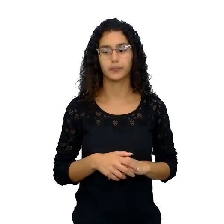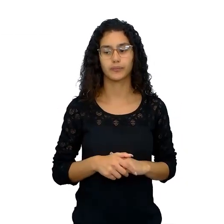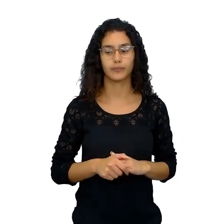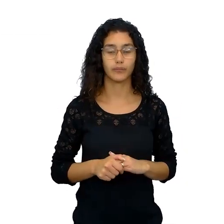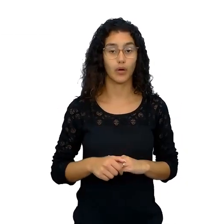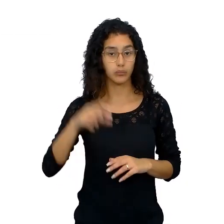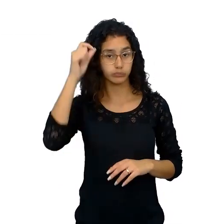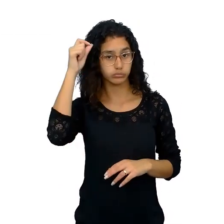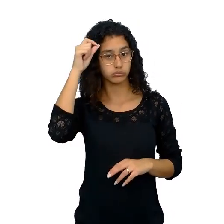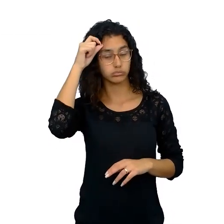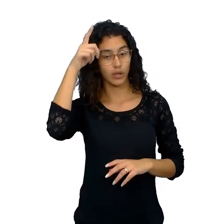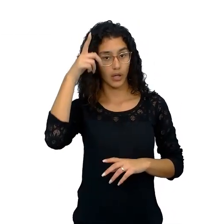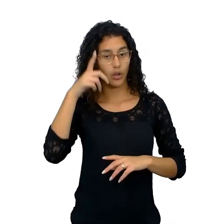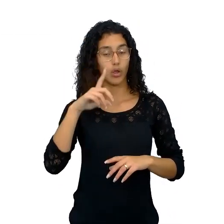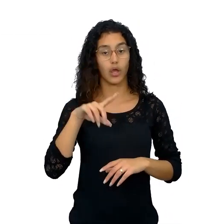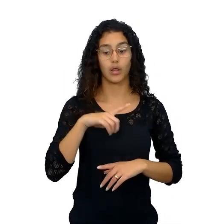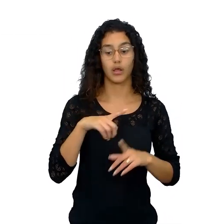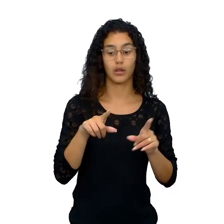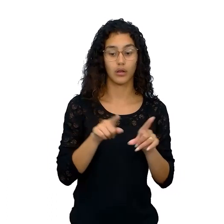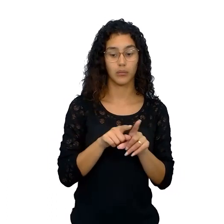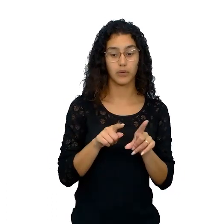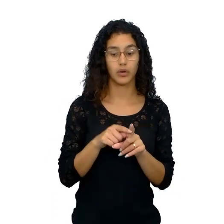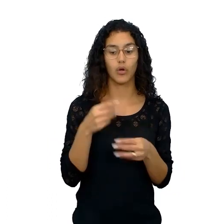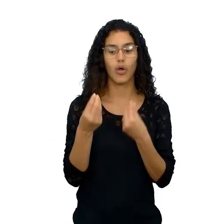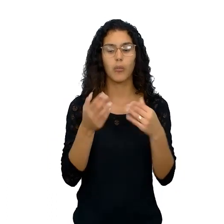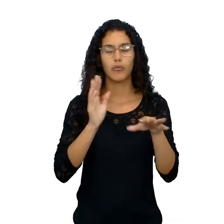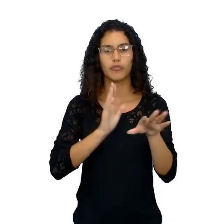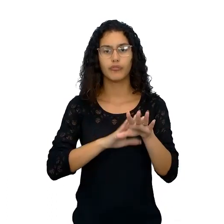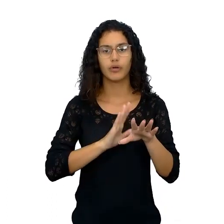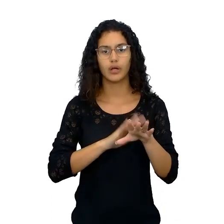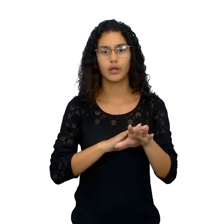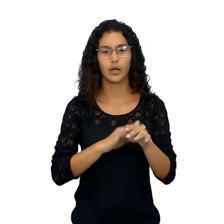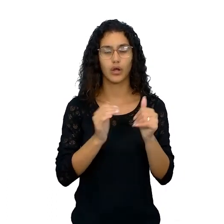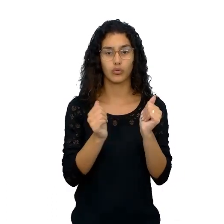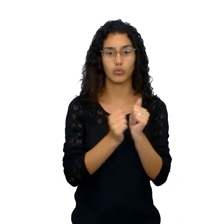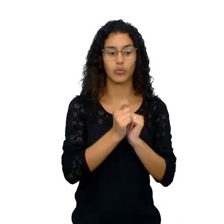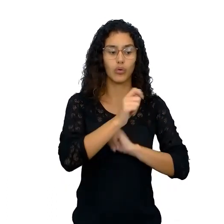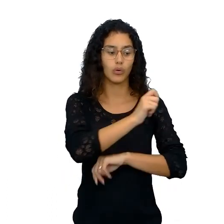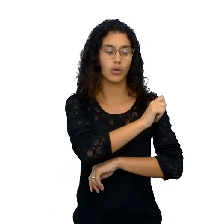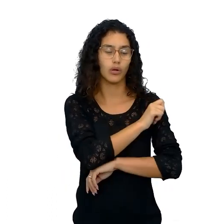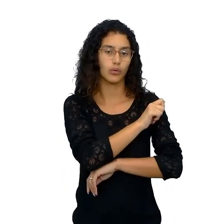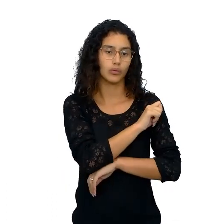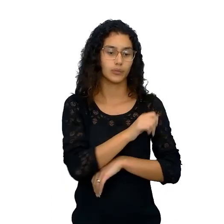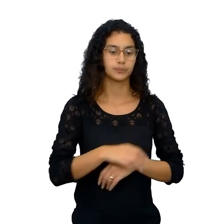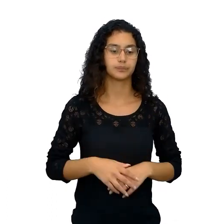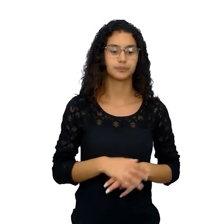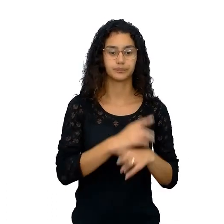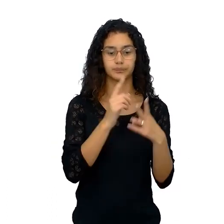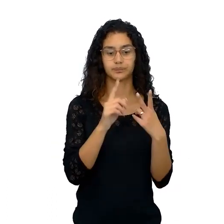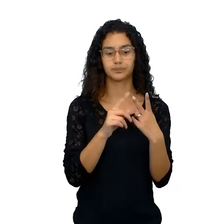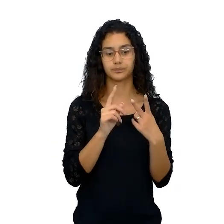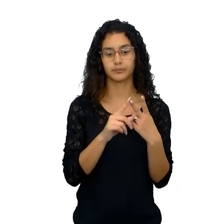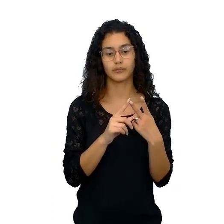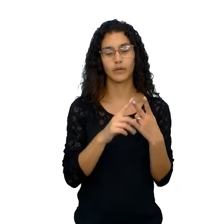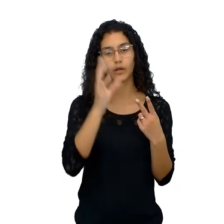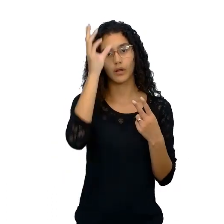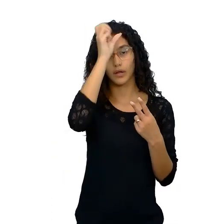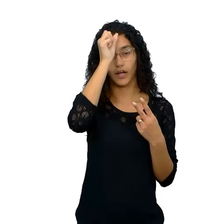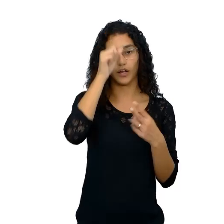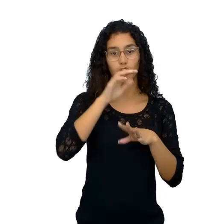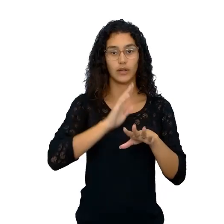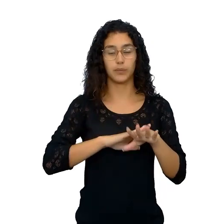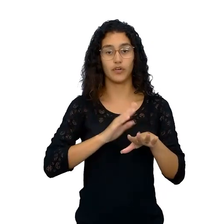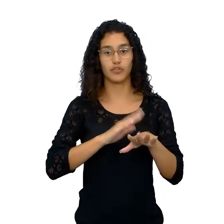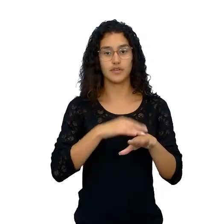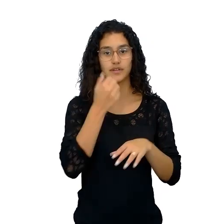Esses conhecimentos conceituais e teóricos, como que eu trabalhei isso com os meus estudantes? Segundo ponto, aprender a